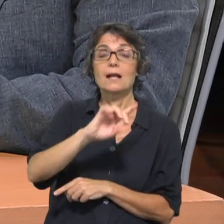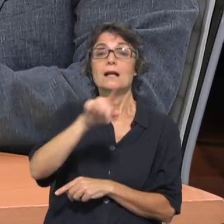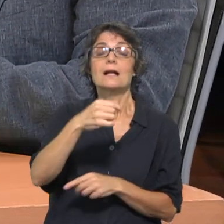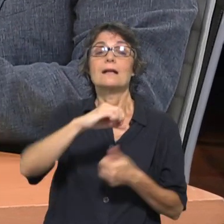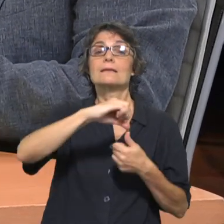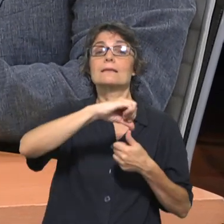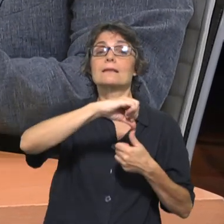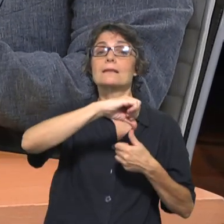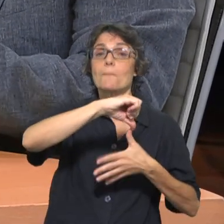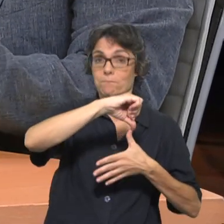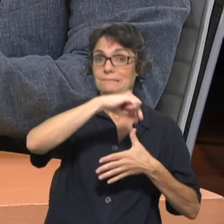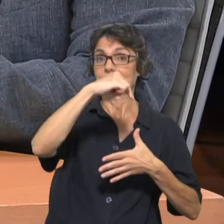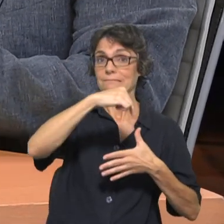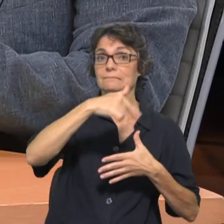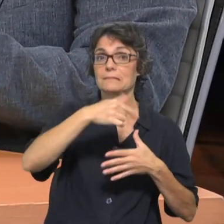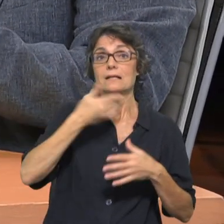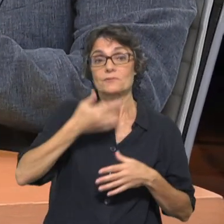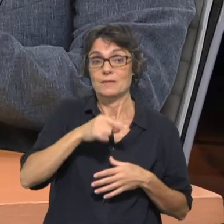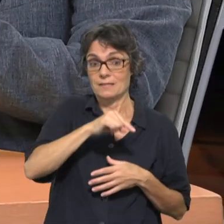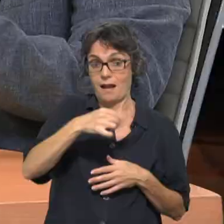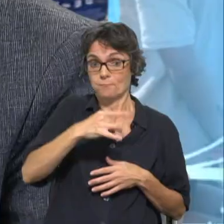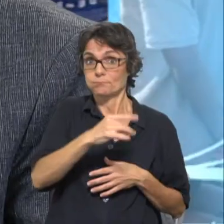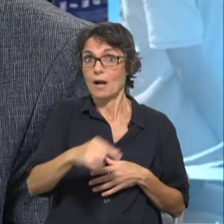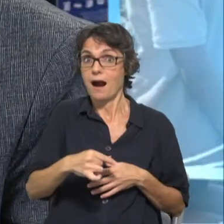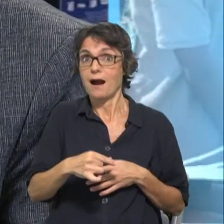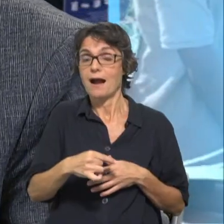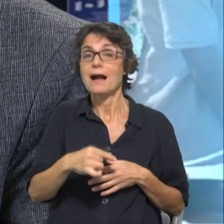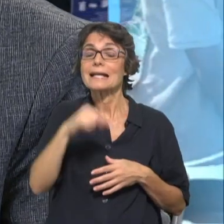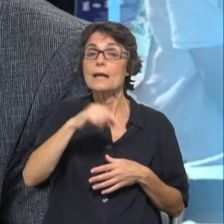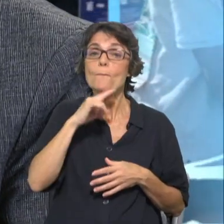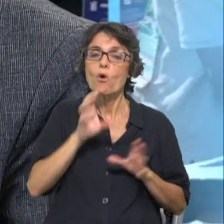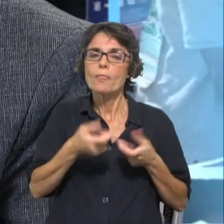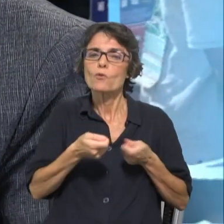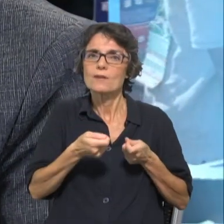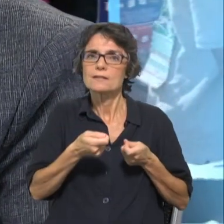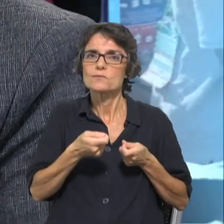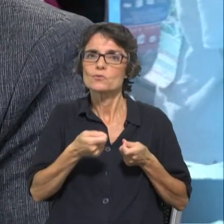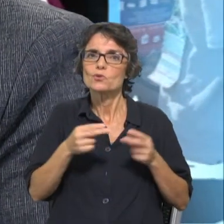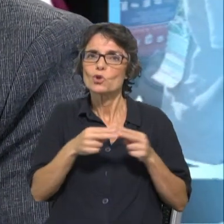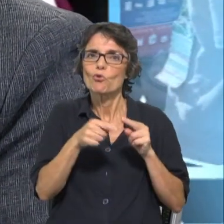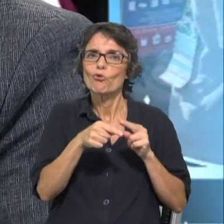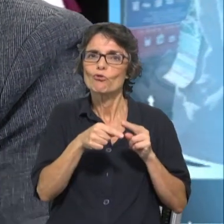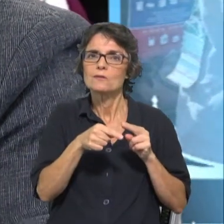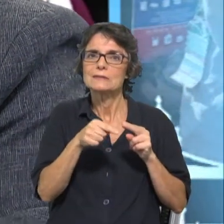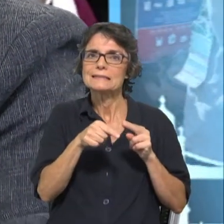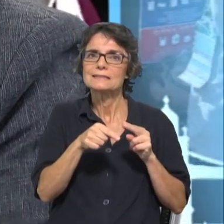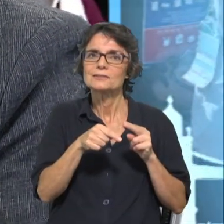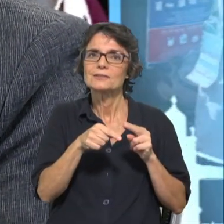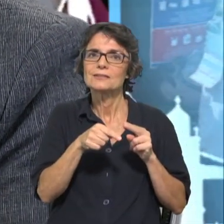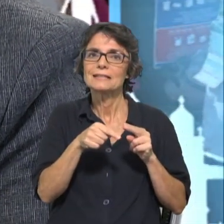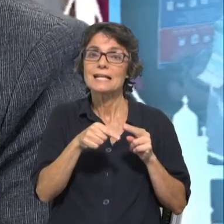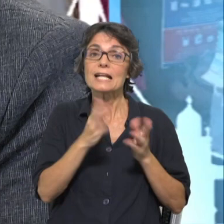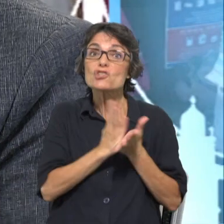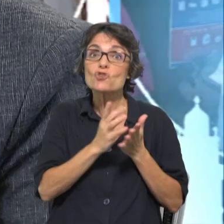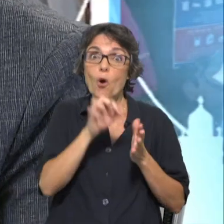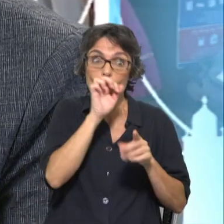que nos mostram que há a possibilidade de ter organismos sinodais que não sejam, pela sua natureza, essencialmente